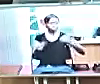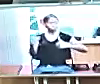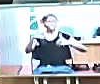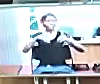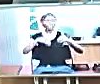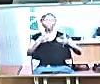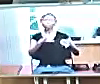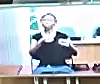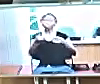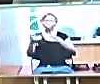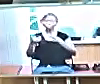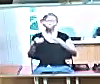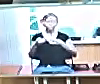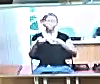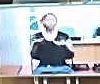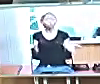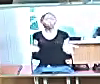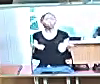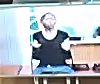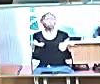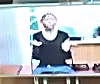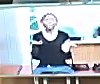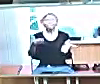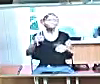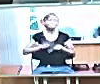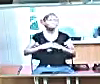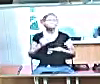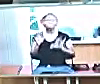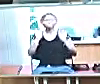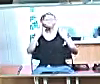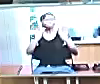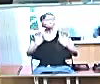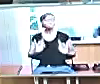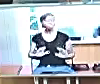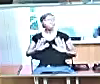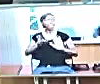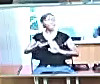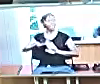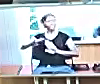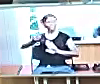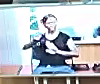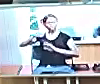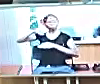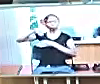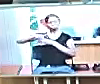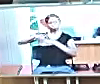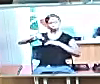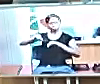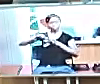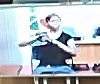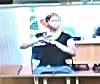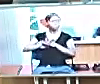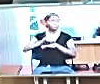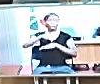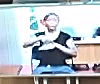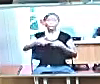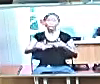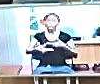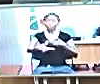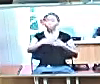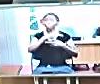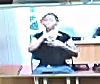que tem um simbolismo maior neste ano após esse processo que se passou é esse